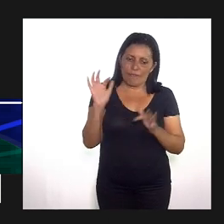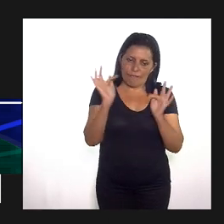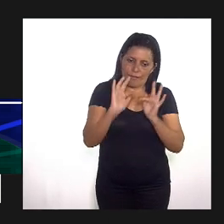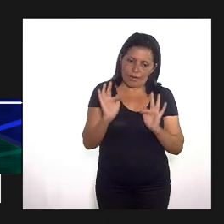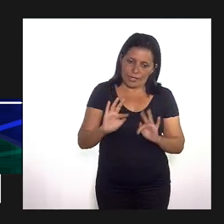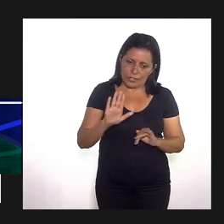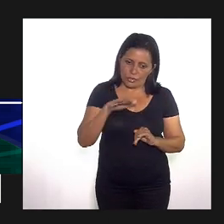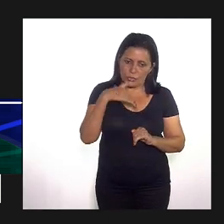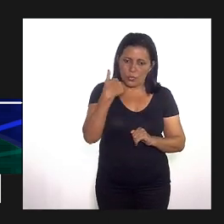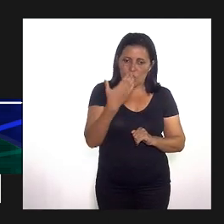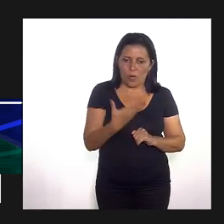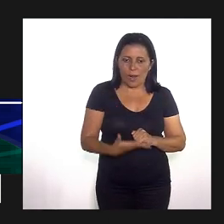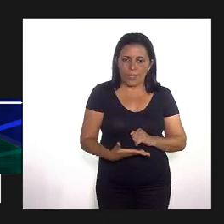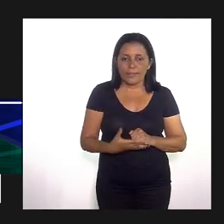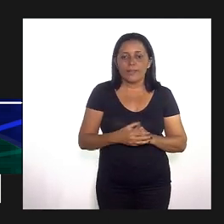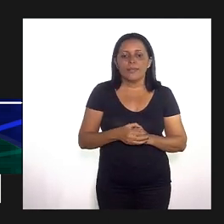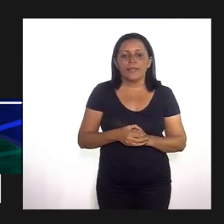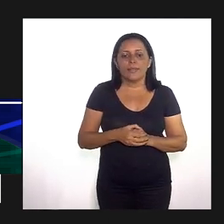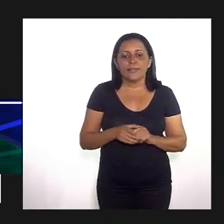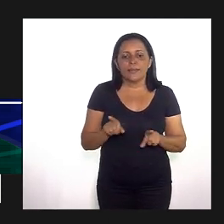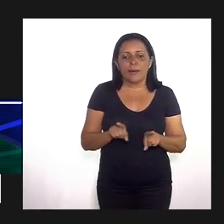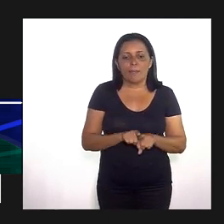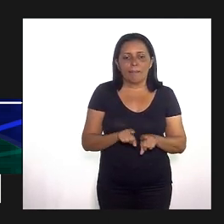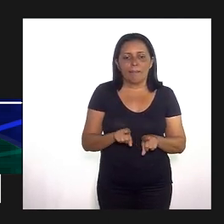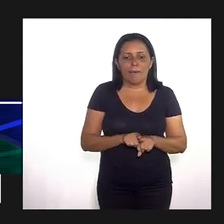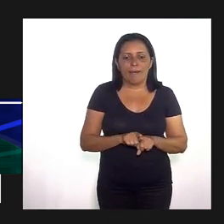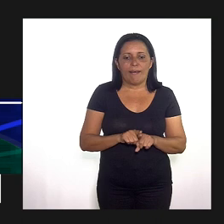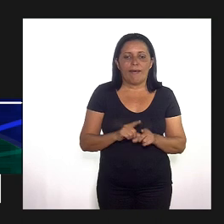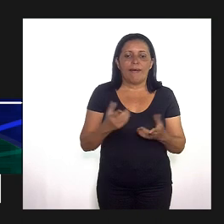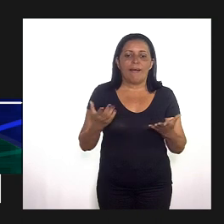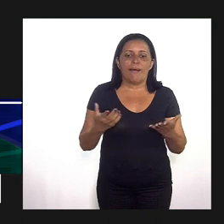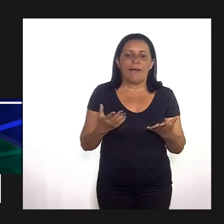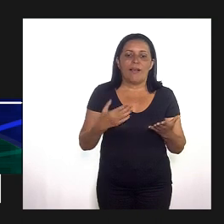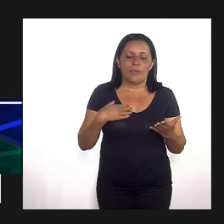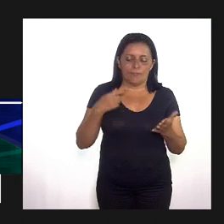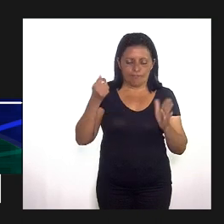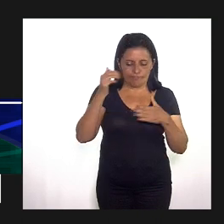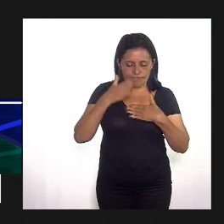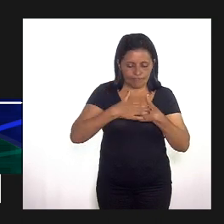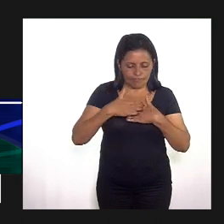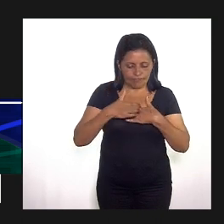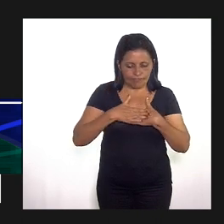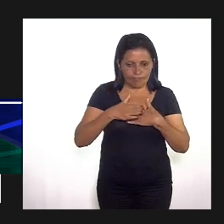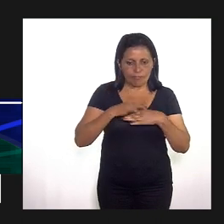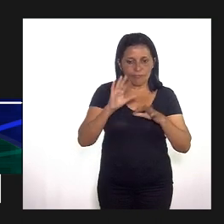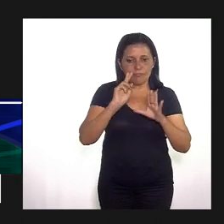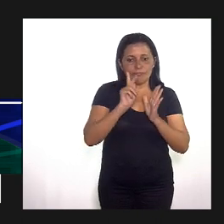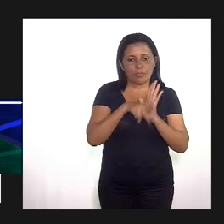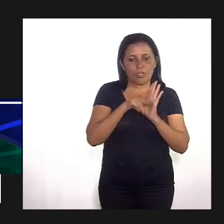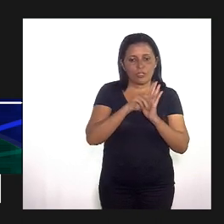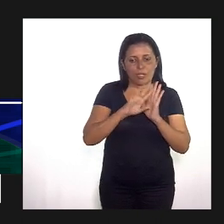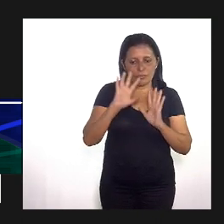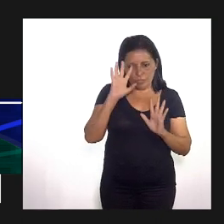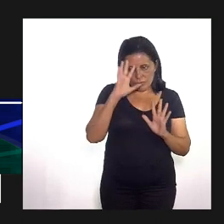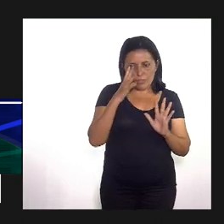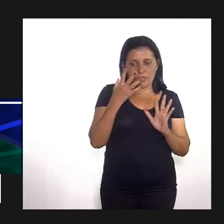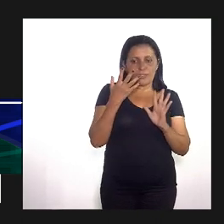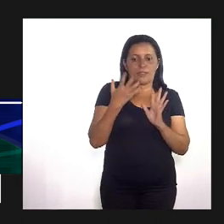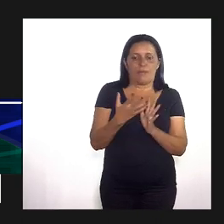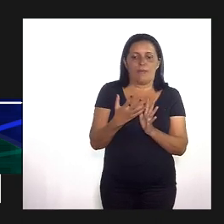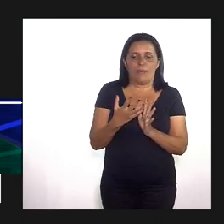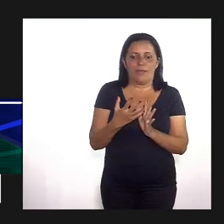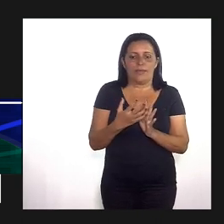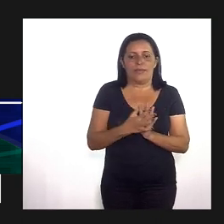e honrada de poder ter sido autora desse projeto de resolução e ter podido contar com a aprovação, né, dos